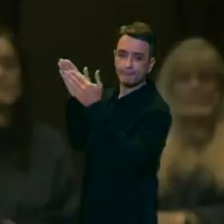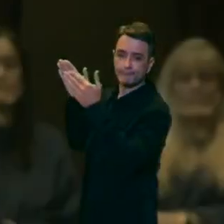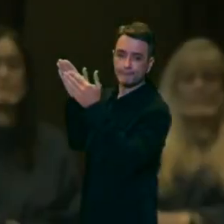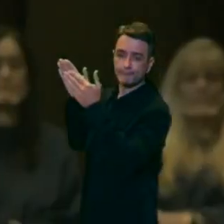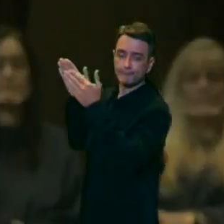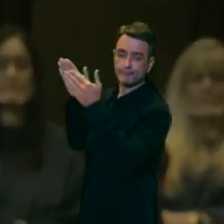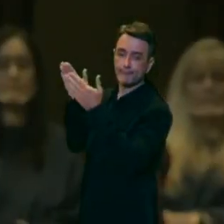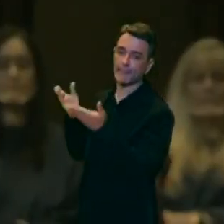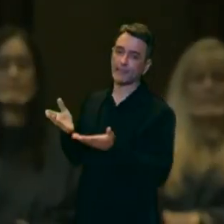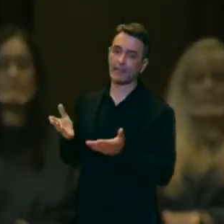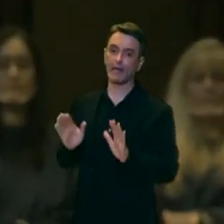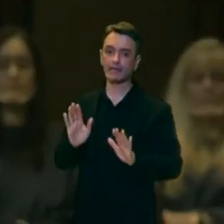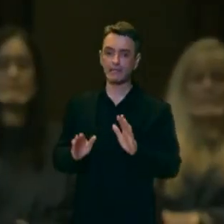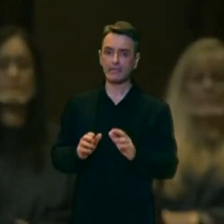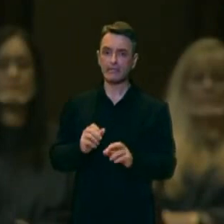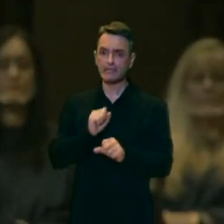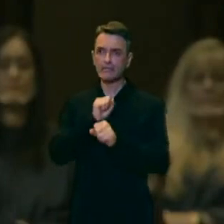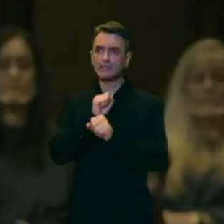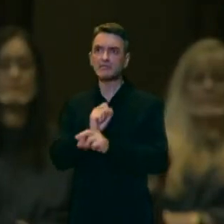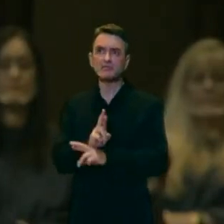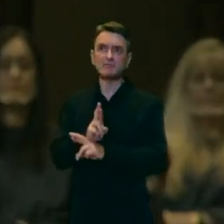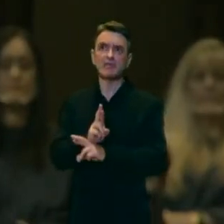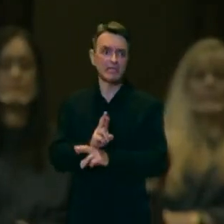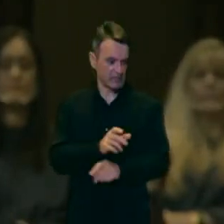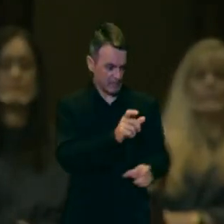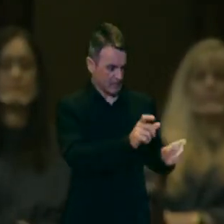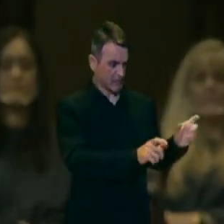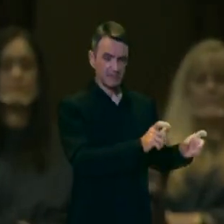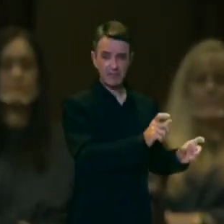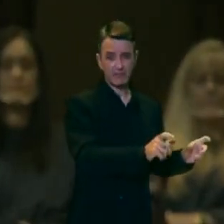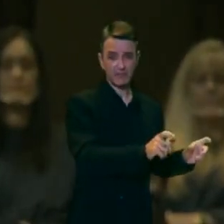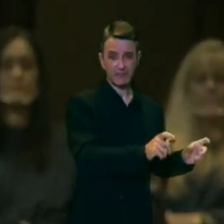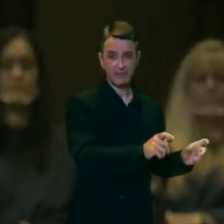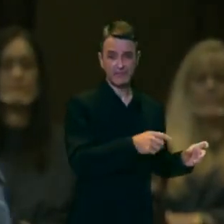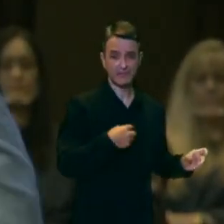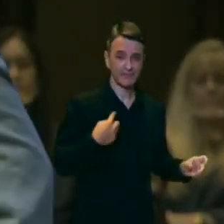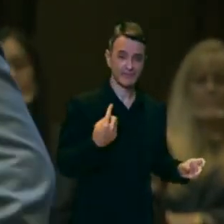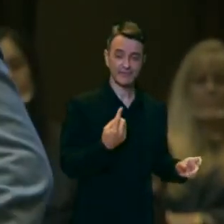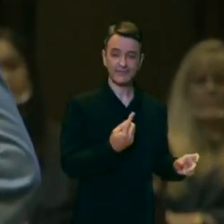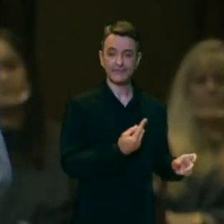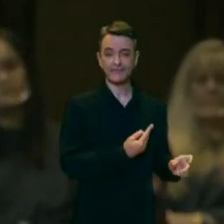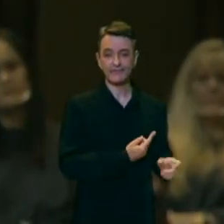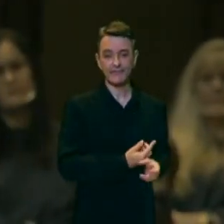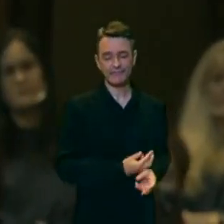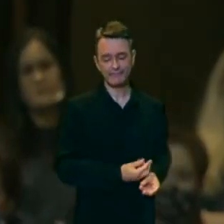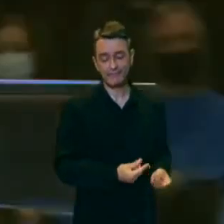nossa esperança em pessoas, em coisas, a gente se quebra.